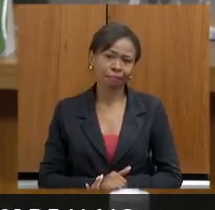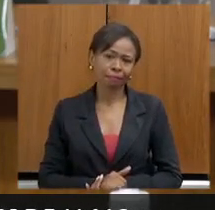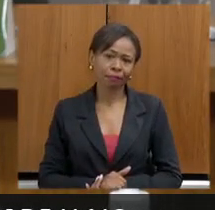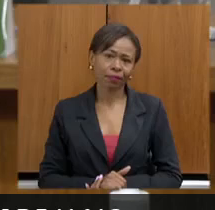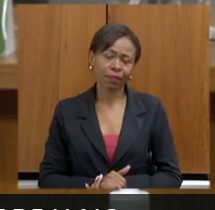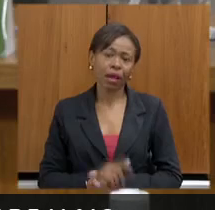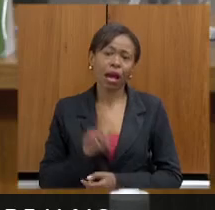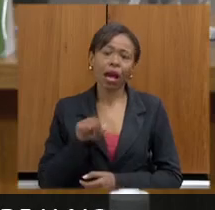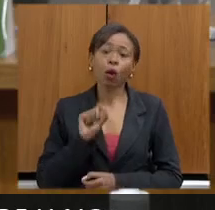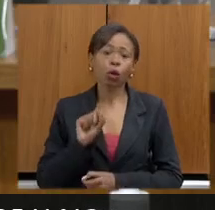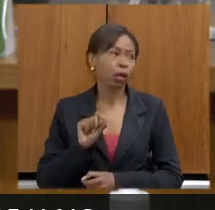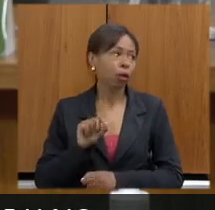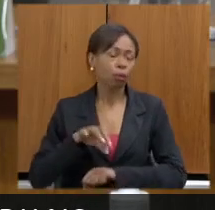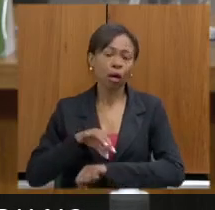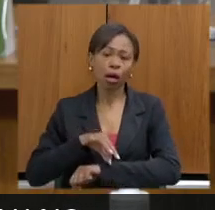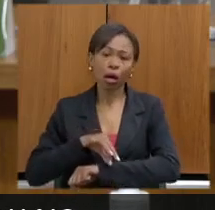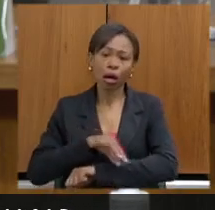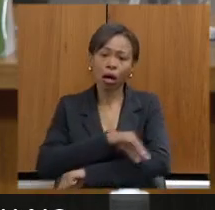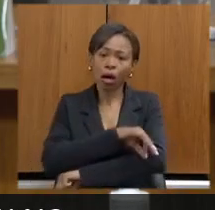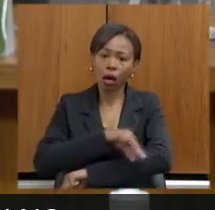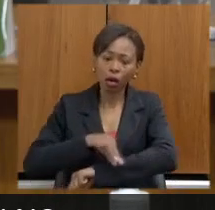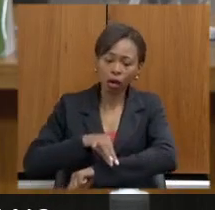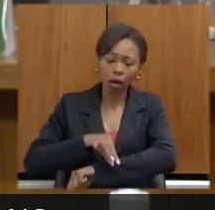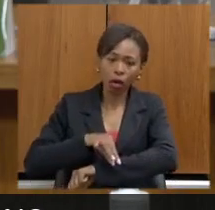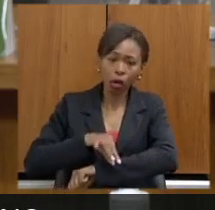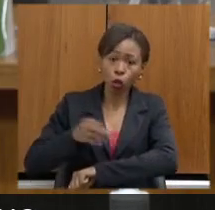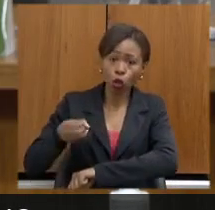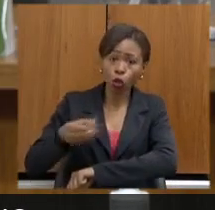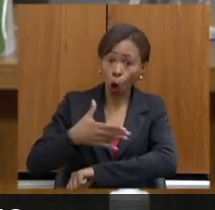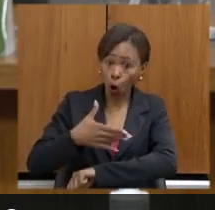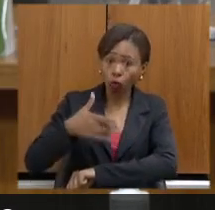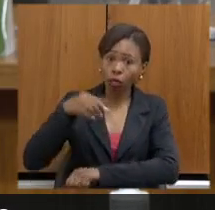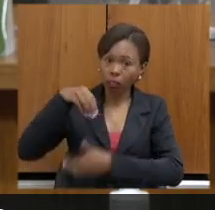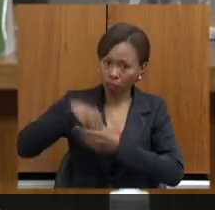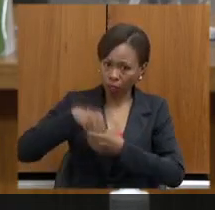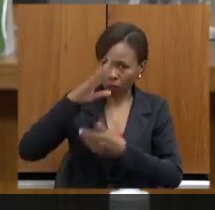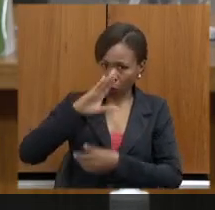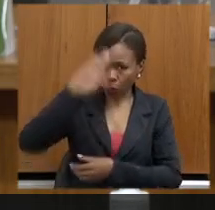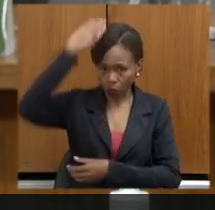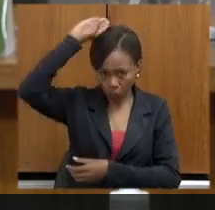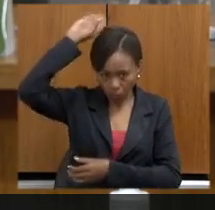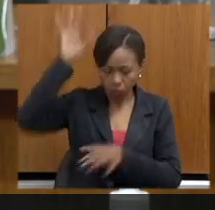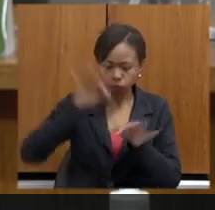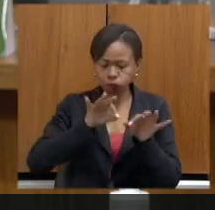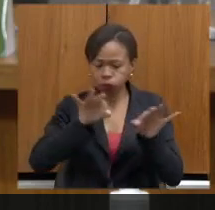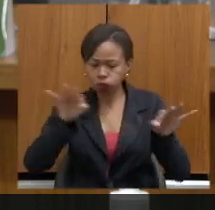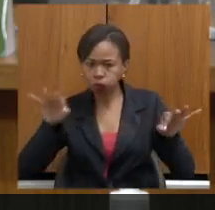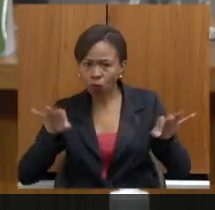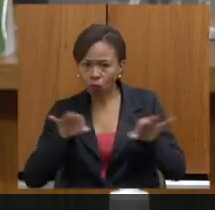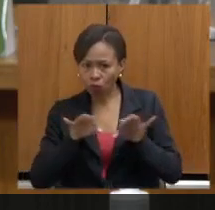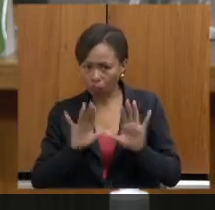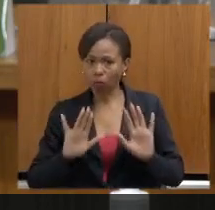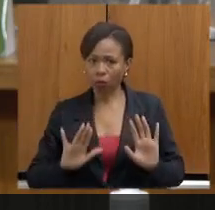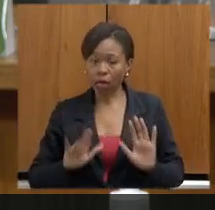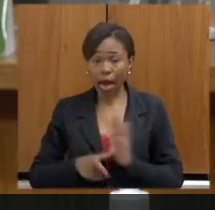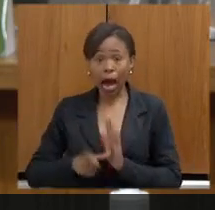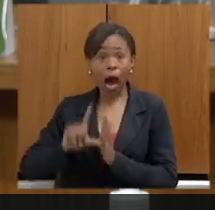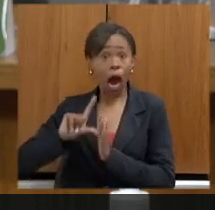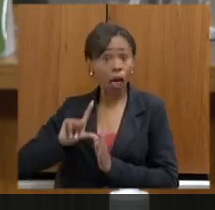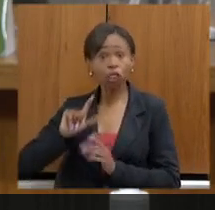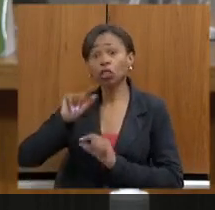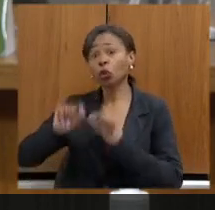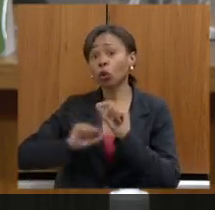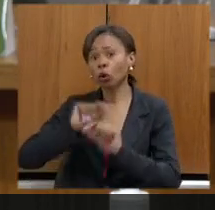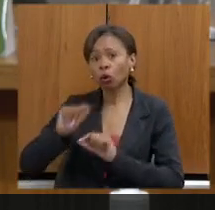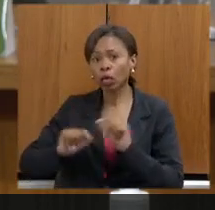reengenharia dentro do corpo de bombeiros primeiro conceito operacional Então antes a gente entrava apenas com pelotão